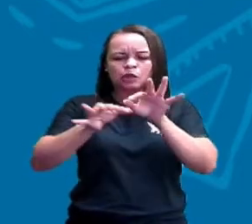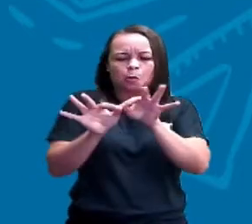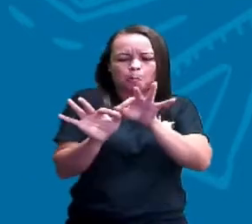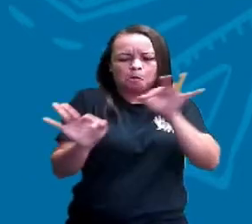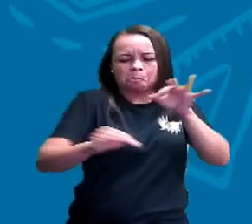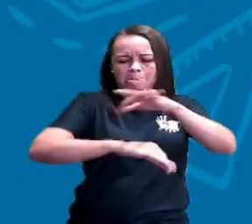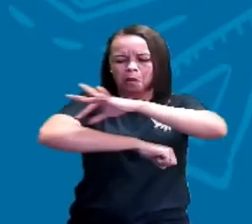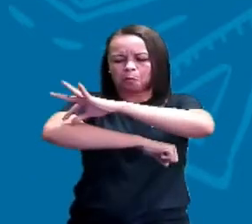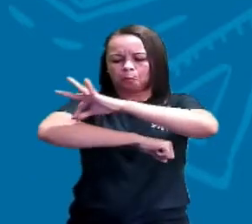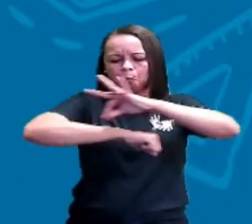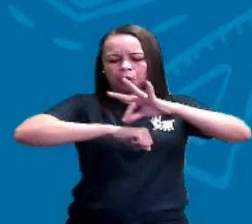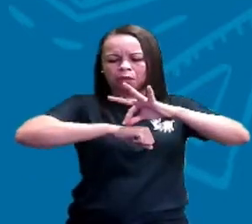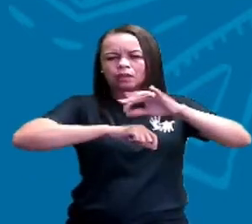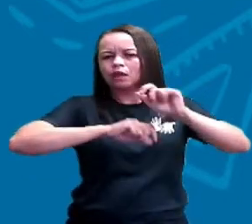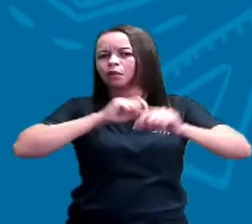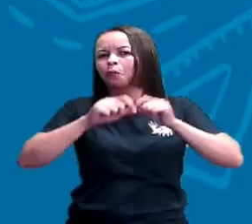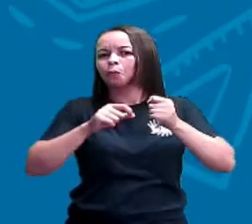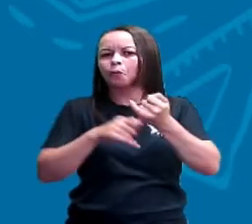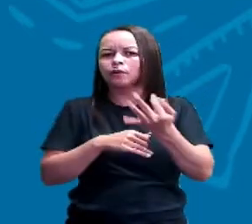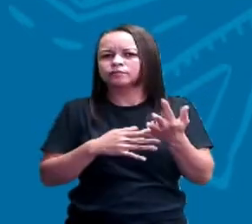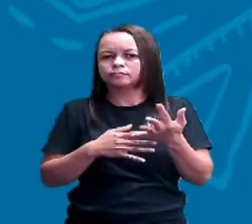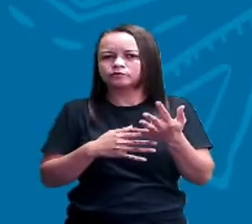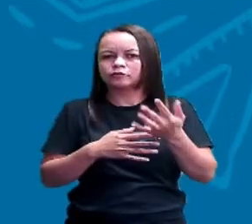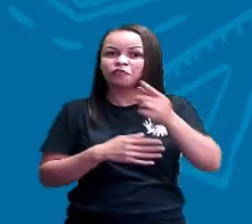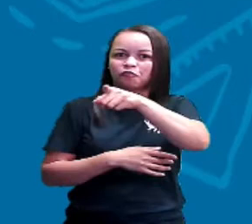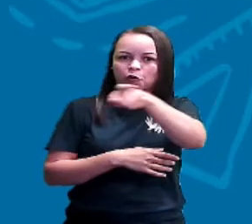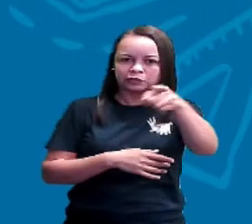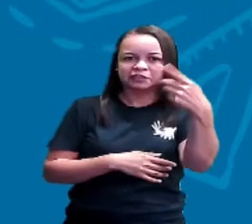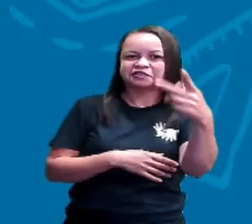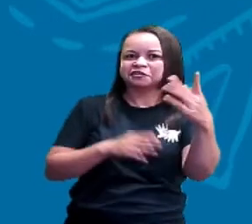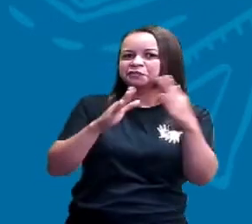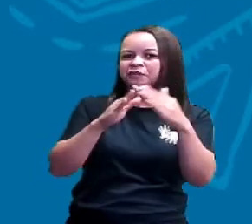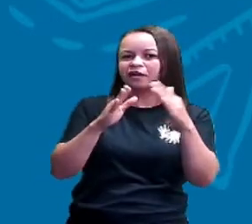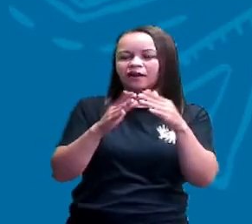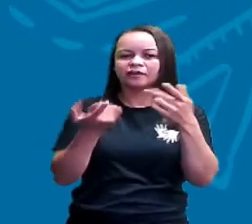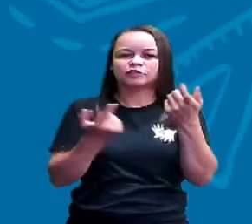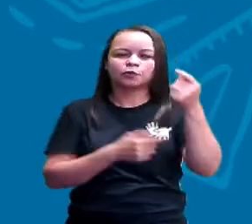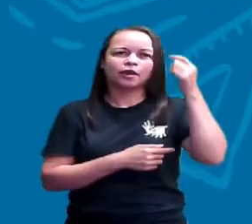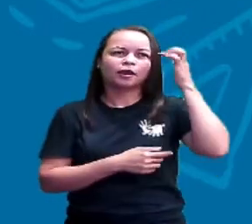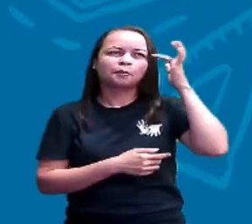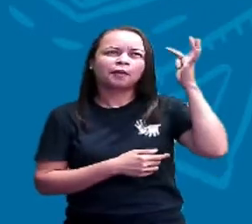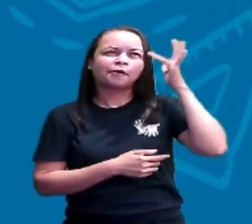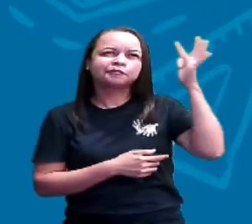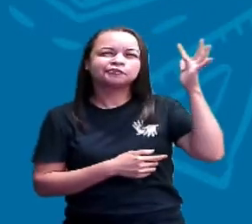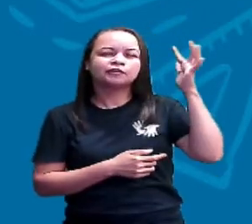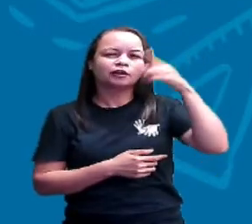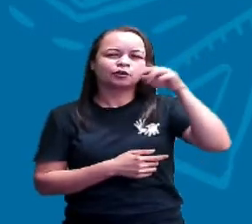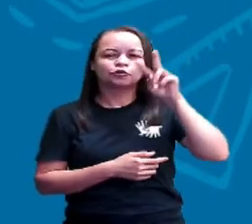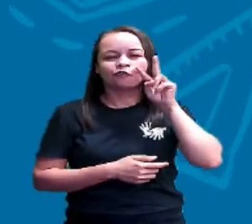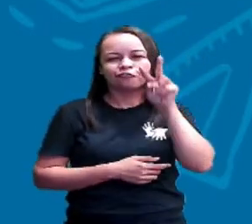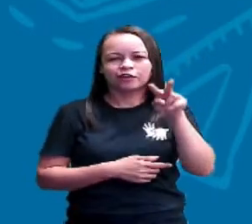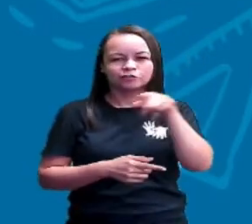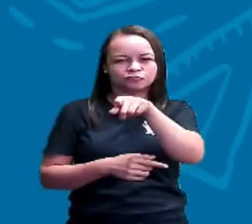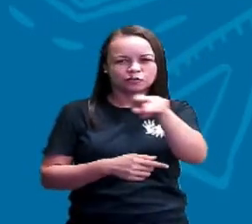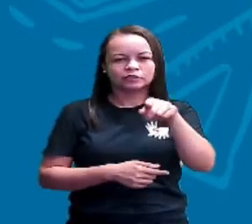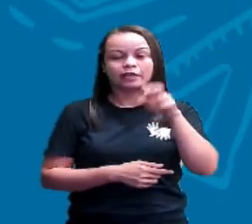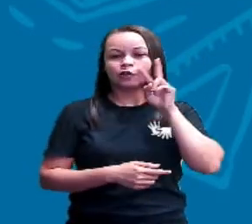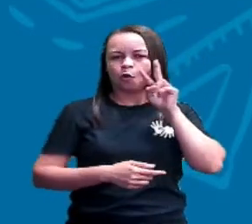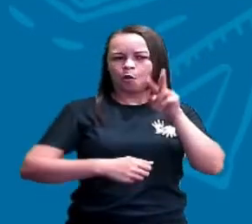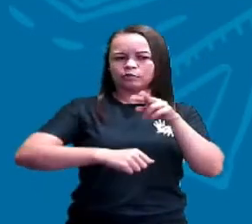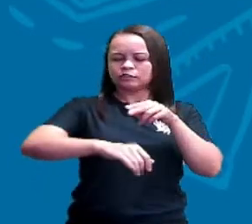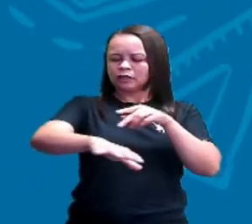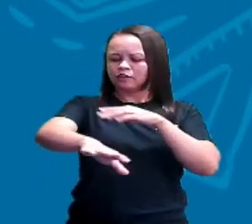só, todo mundo agora aí em casa, eu quero ver vocês, quero imaginar que eu estou vendo aqui vocês, observando o